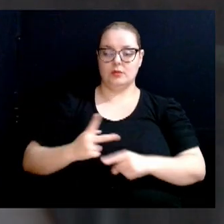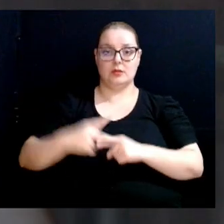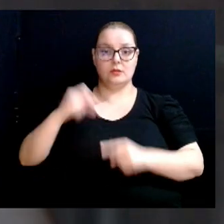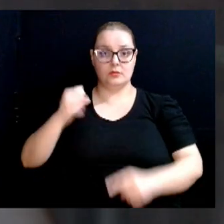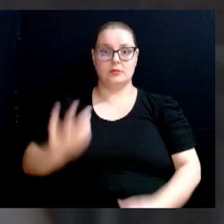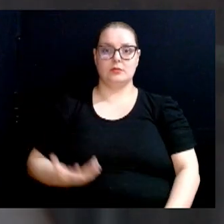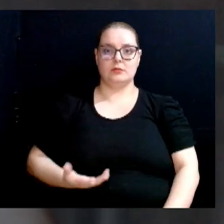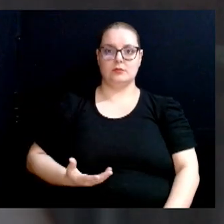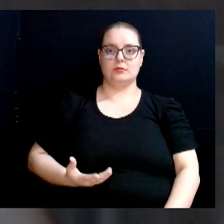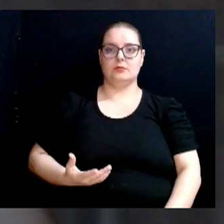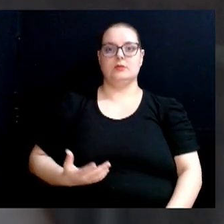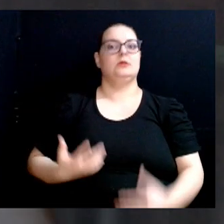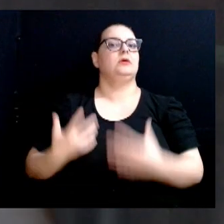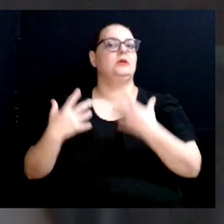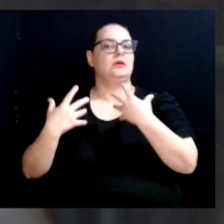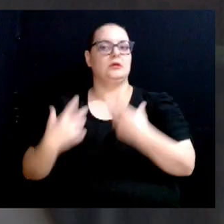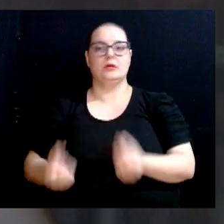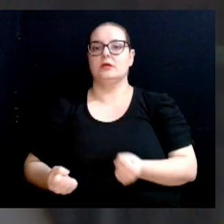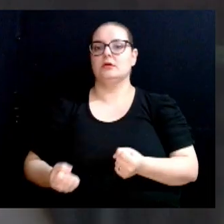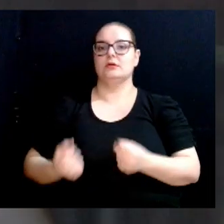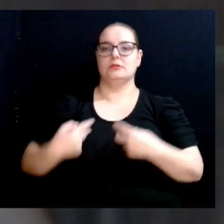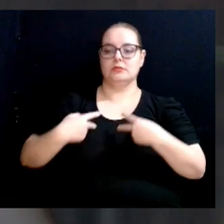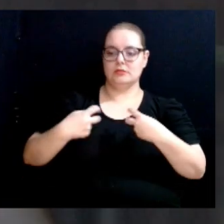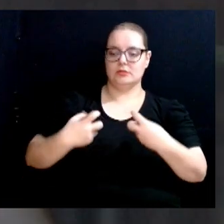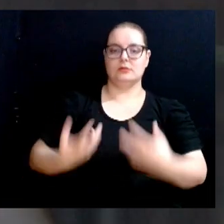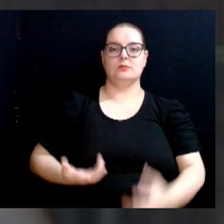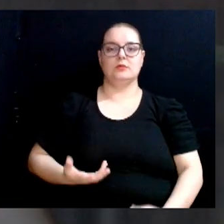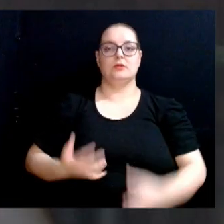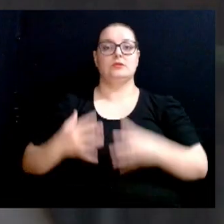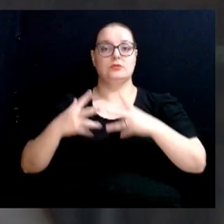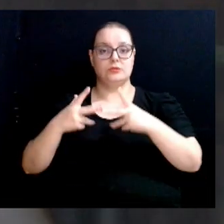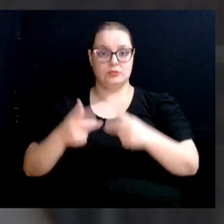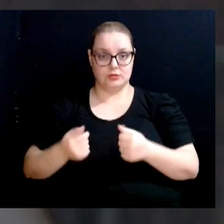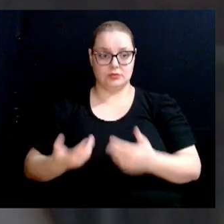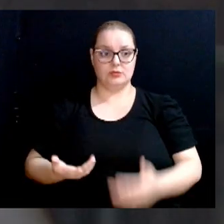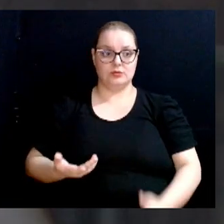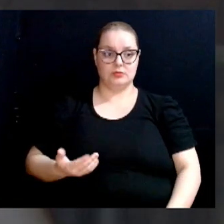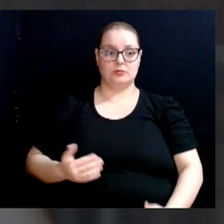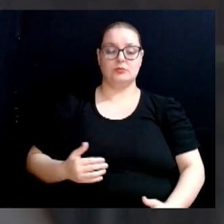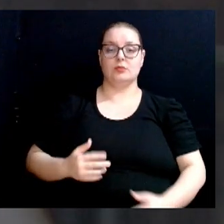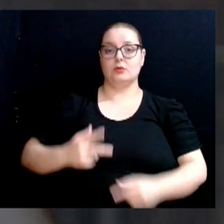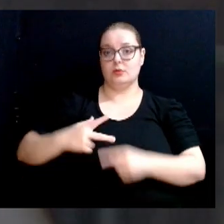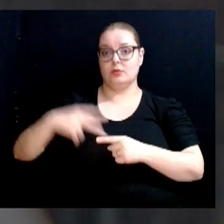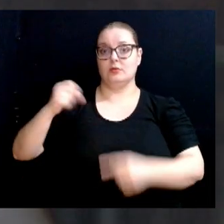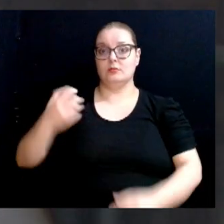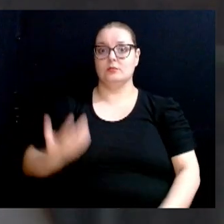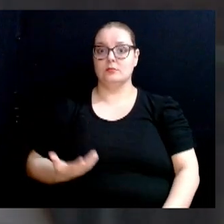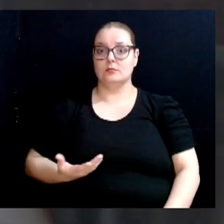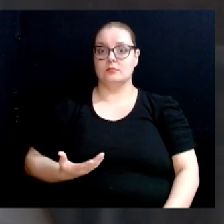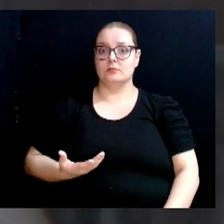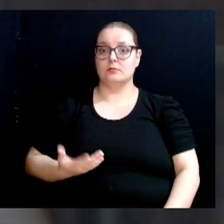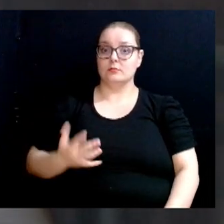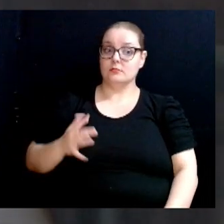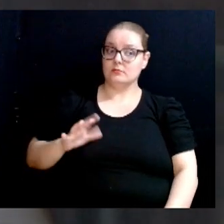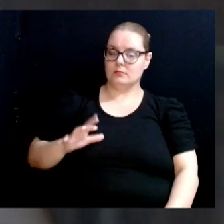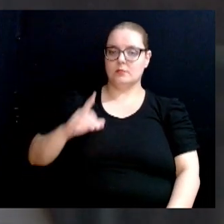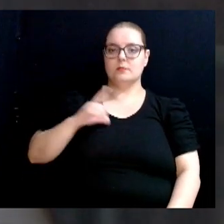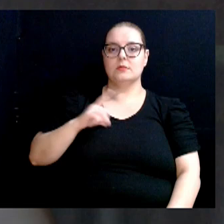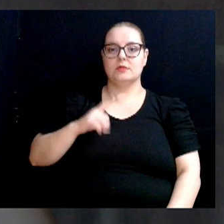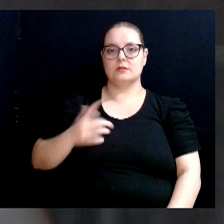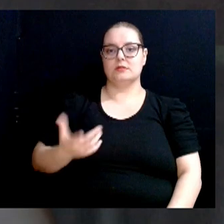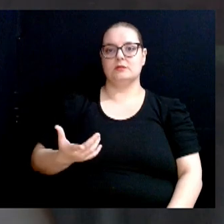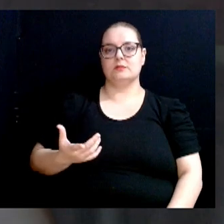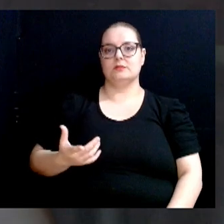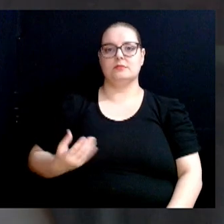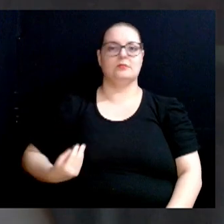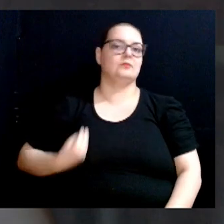ganhos e reconhecimento daquilo que nós conquistamos. Mas a gente não vive dentro de uma caverna. A gente